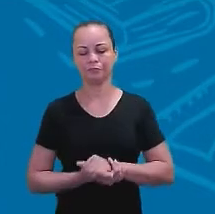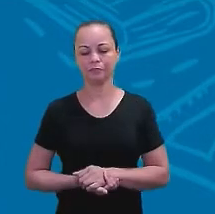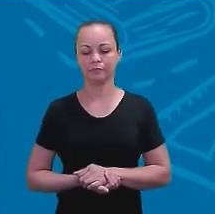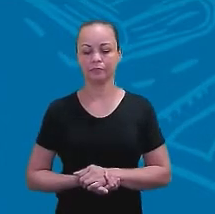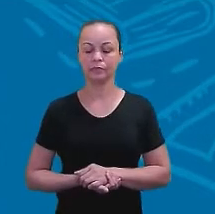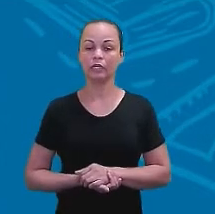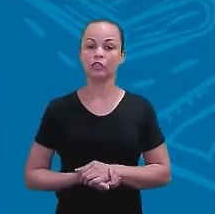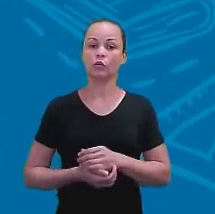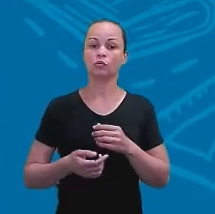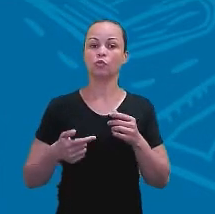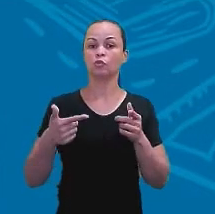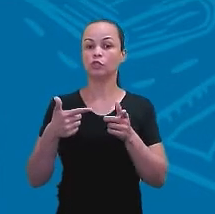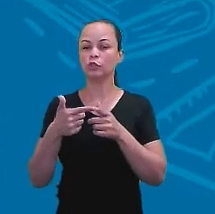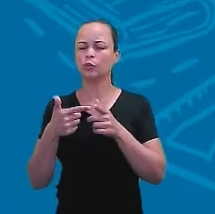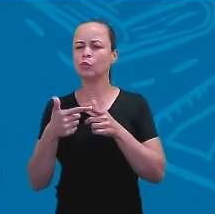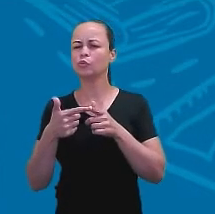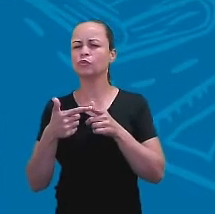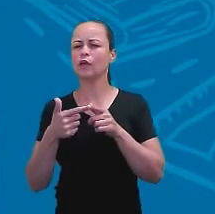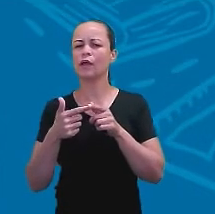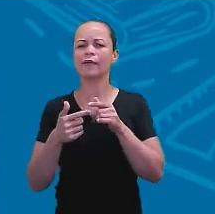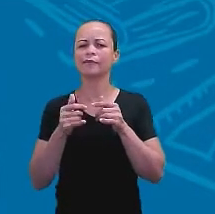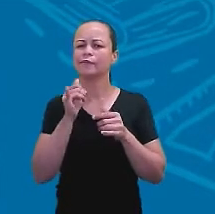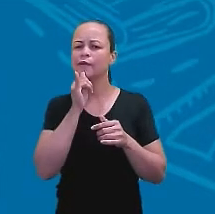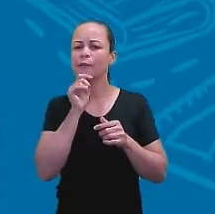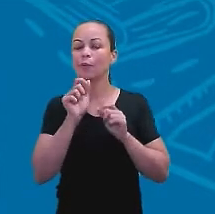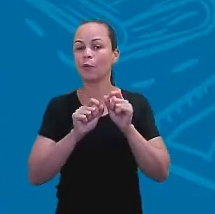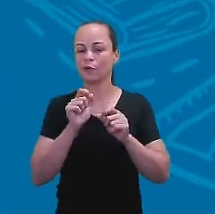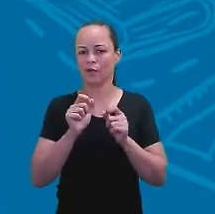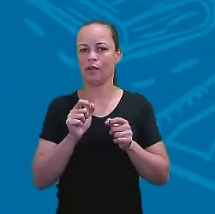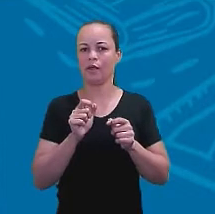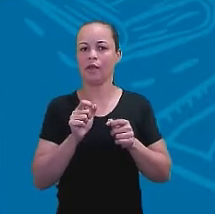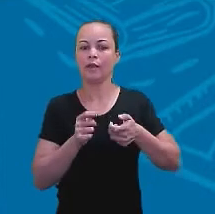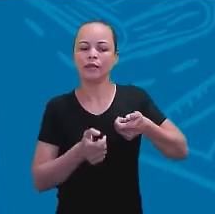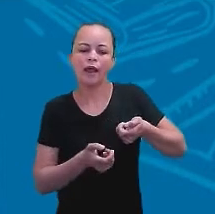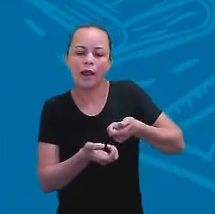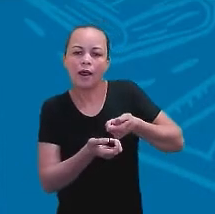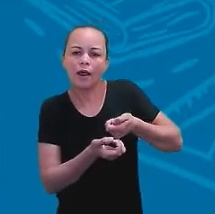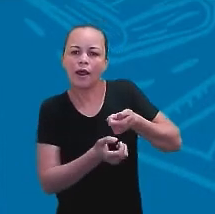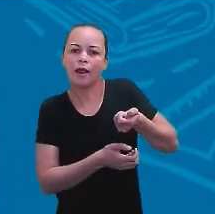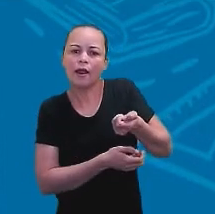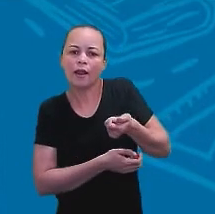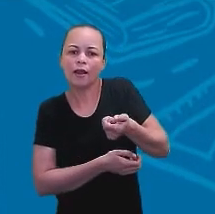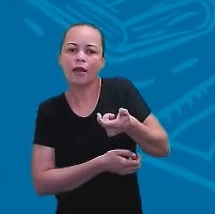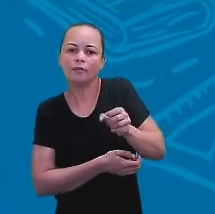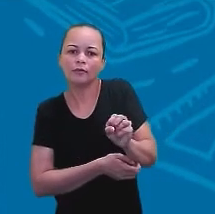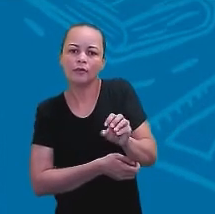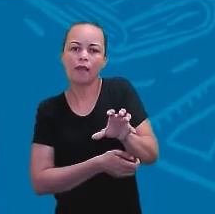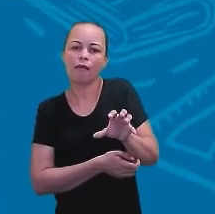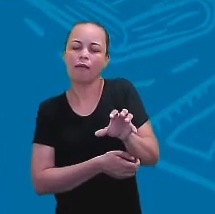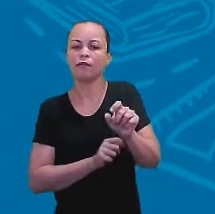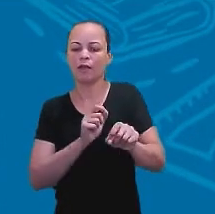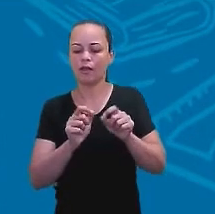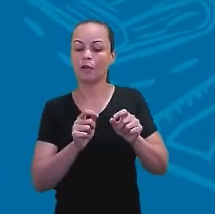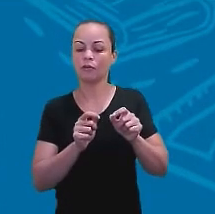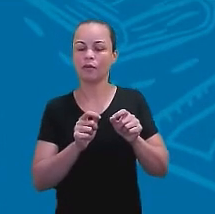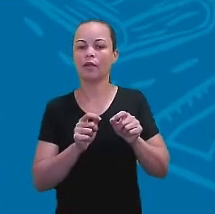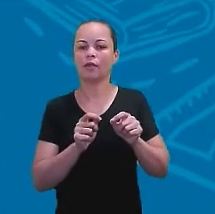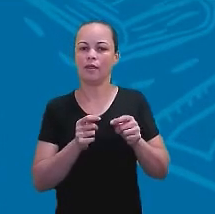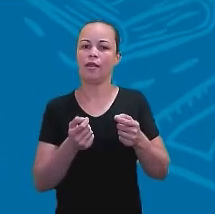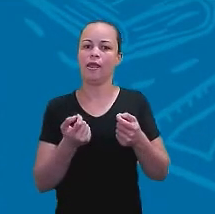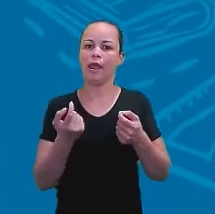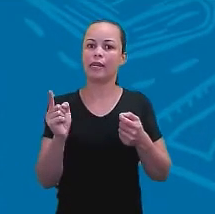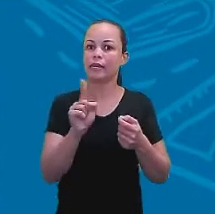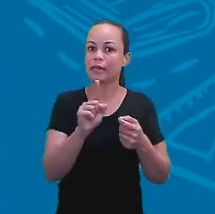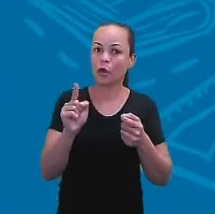segundo exemplo aí, o exemplo da lanterna. É uma fonte de luz artificial, tá